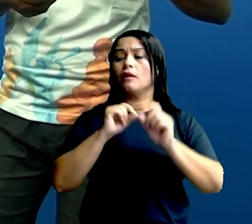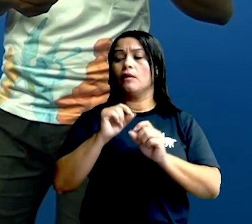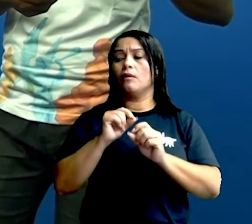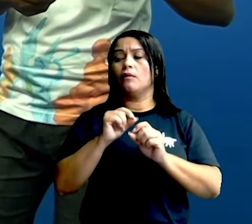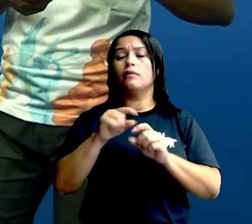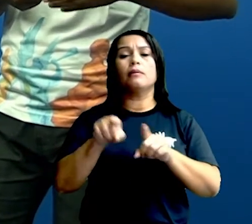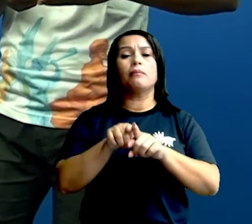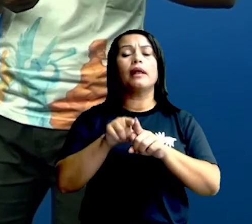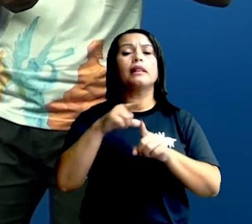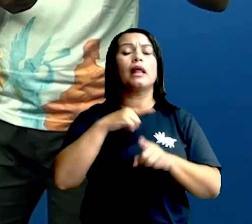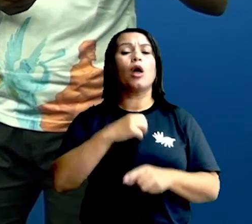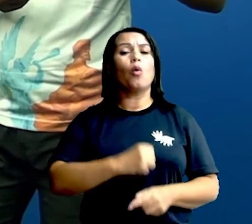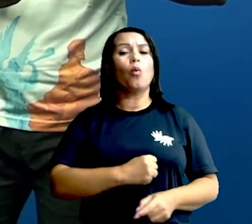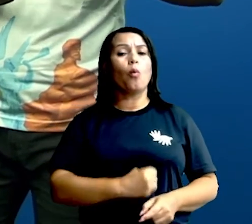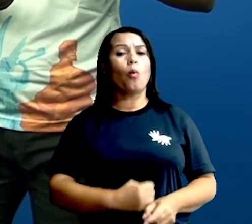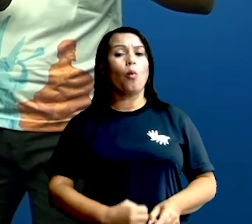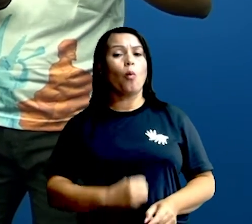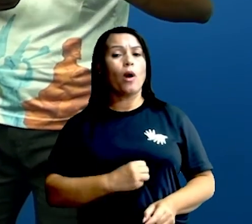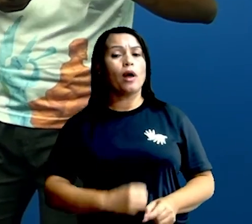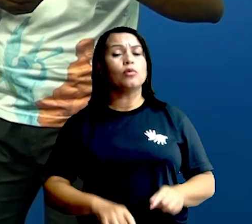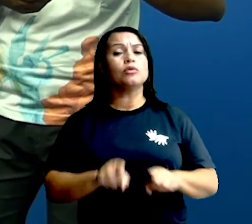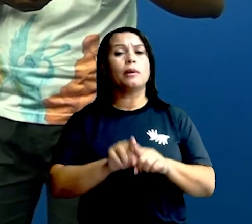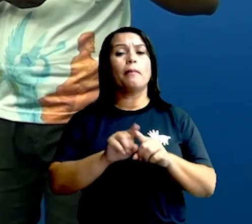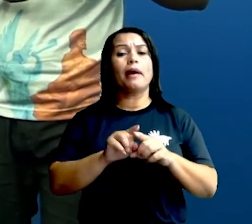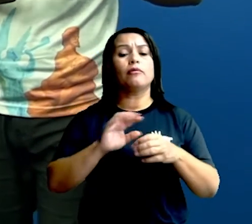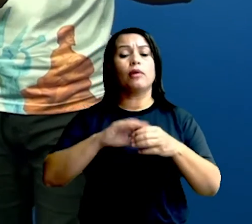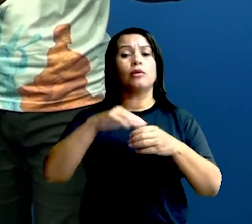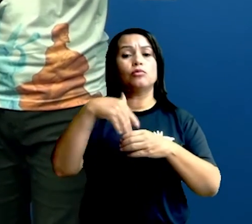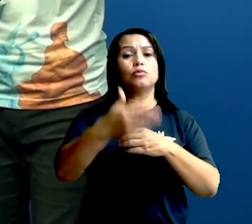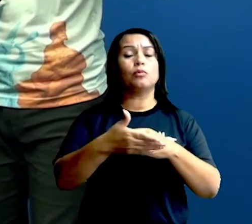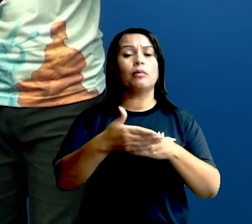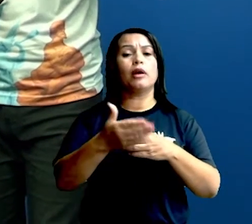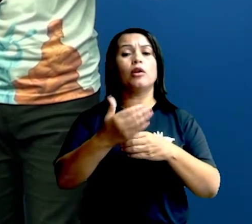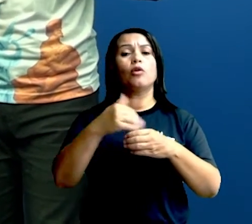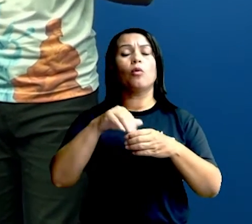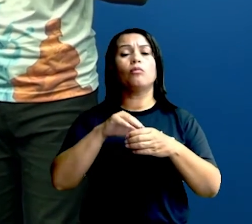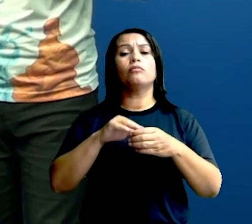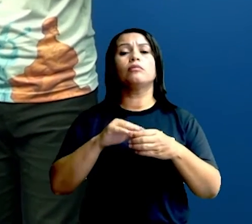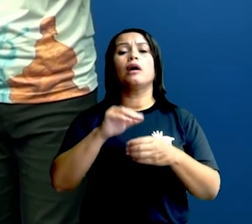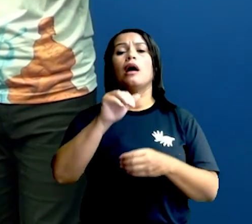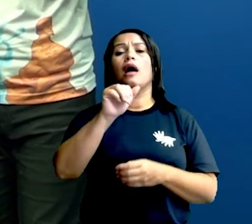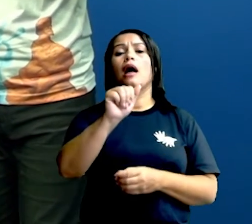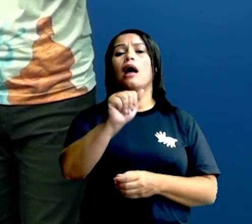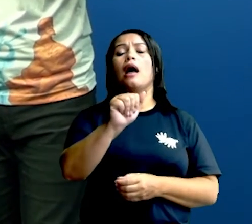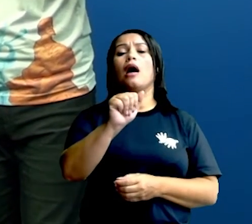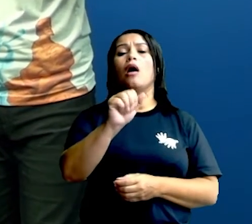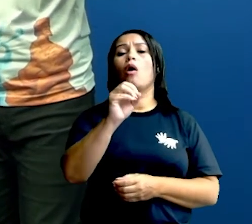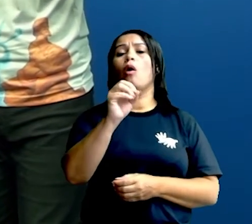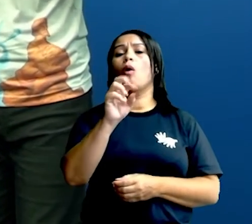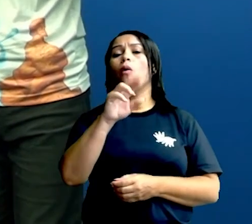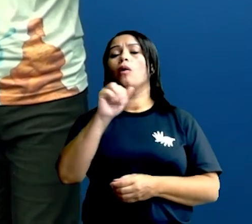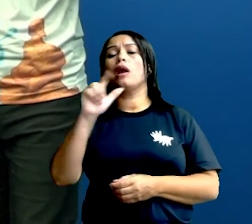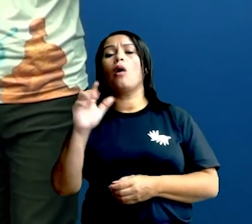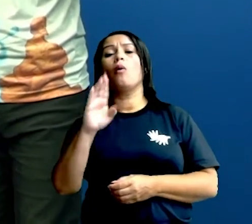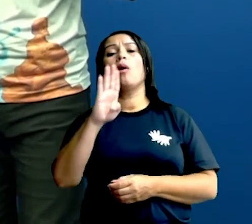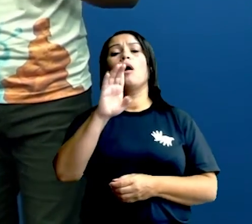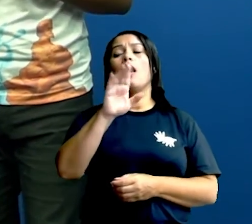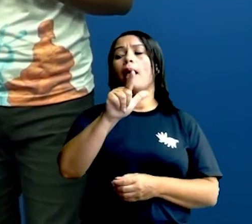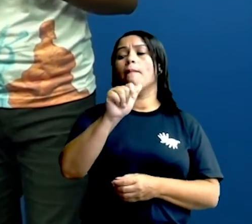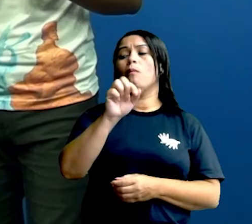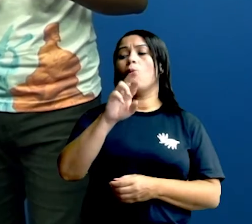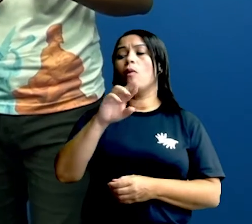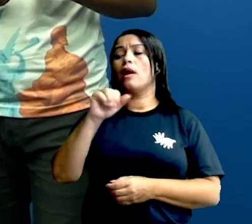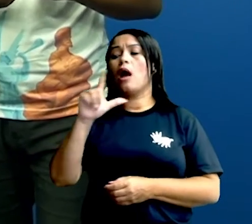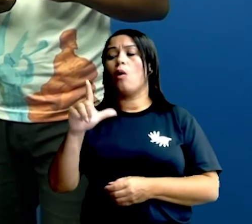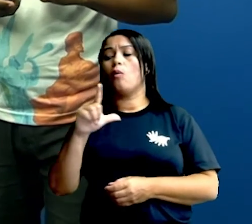o ânus, pelo lado superior, chamado de aboral. O lado oral, onde estão os dentes, e o lado aboral,